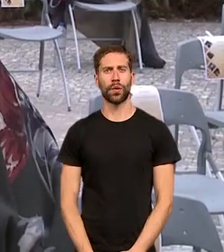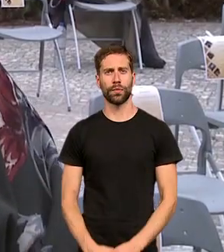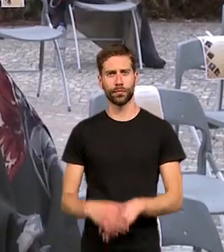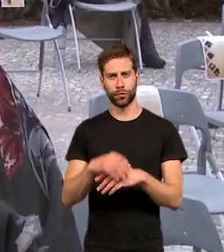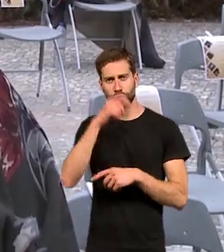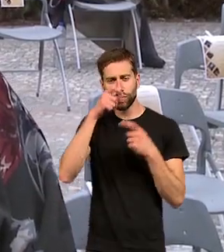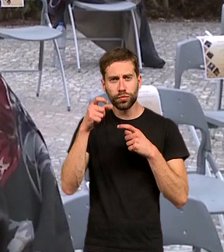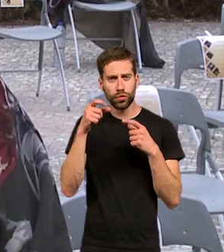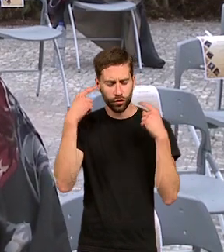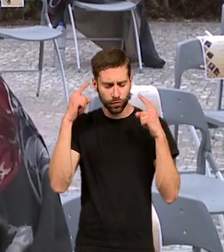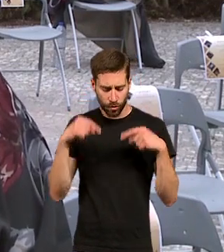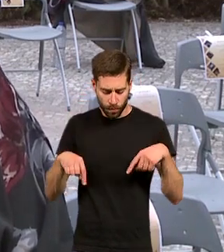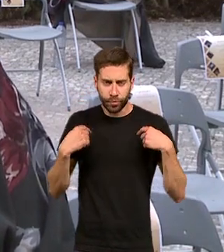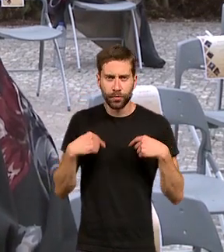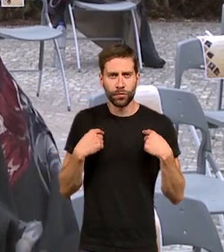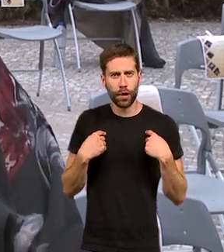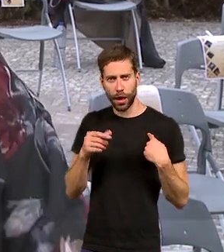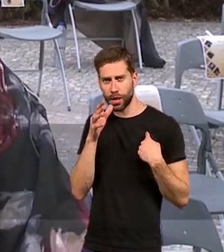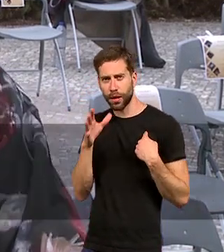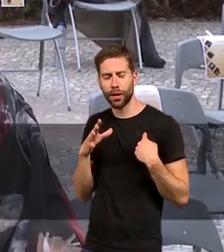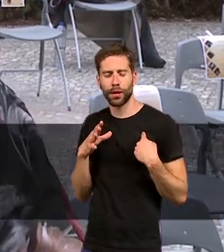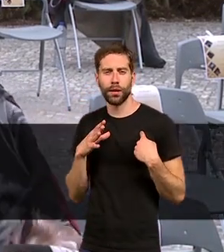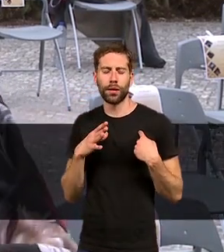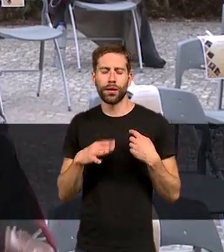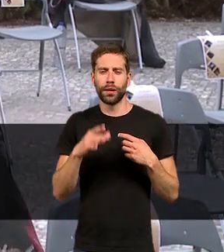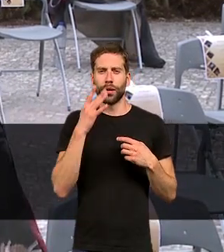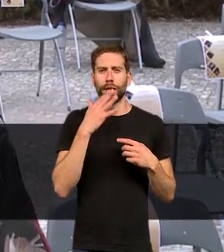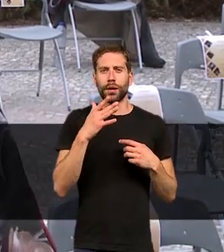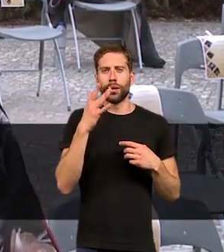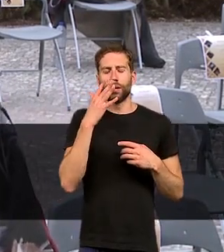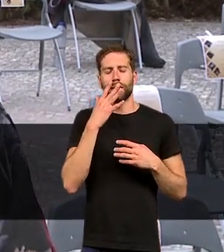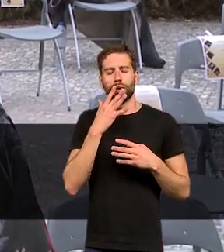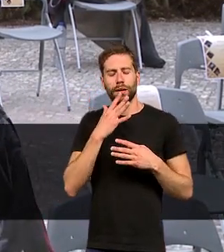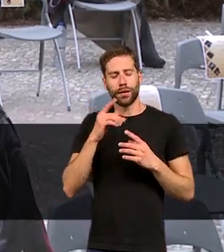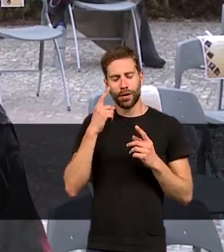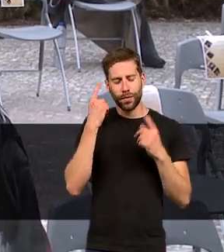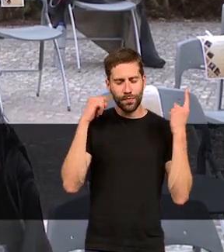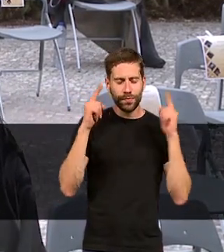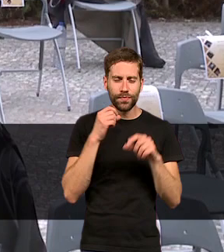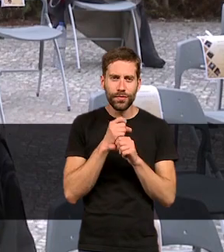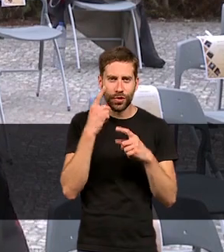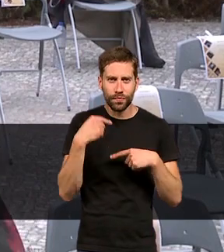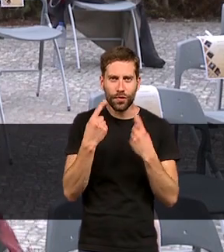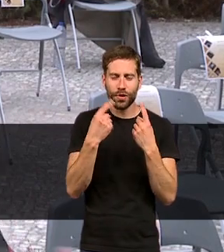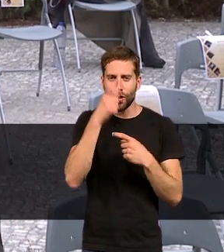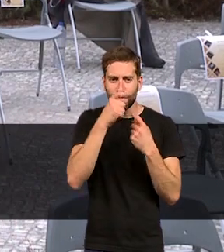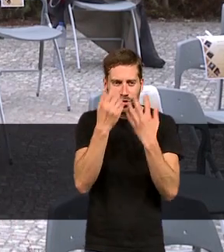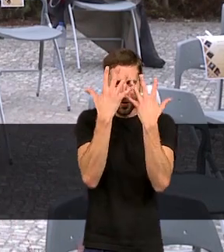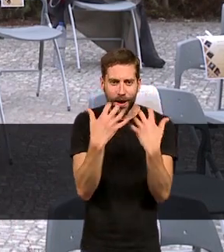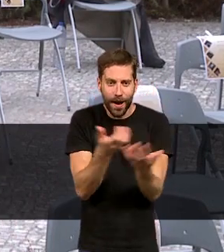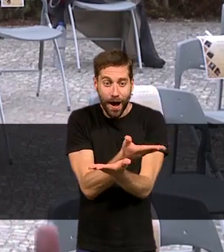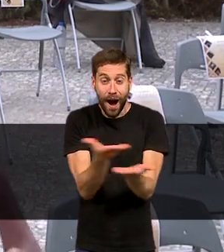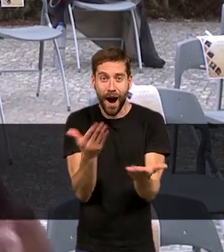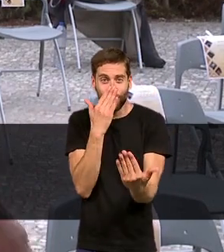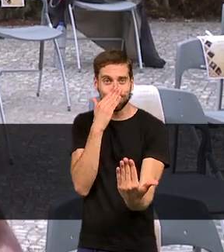Os próprios músicos também disseram que é tão bom estar a cantar e a atuar para pessoas aqui ao pé de nós,